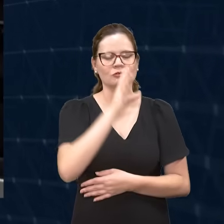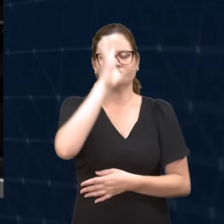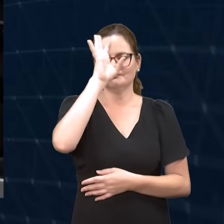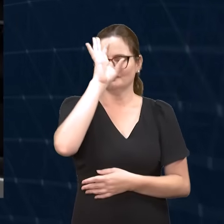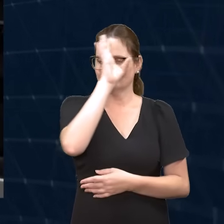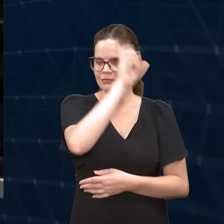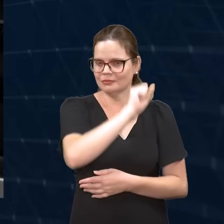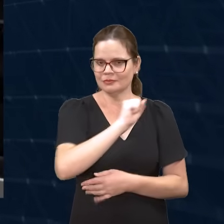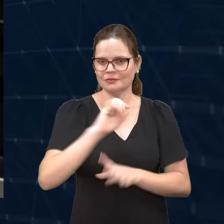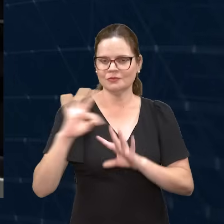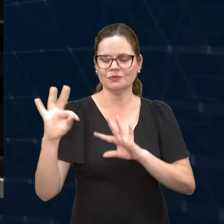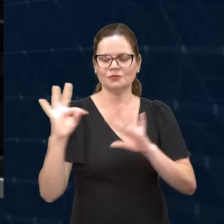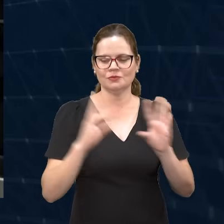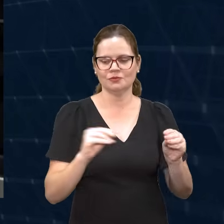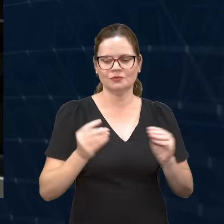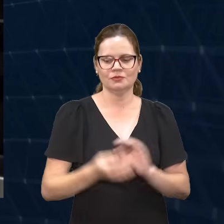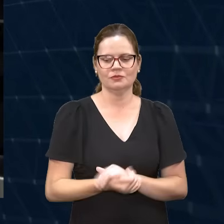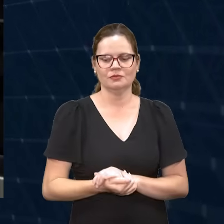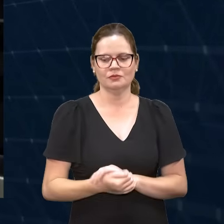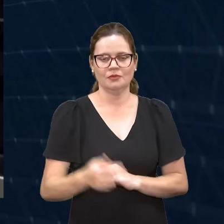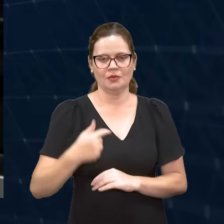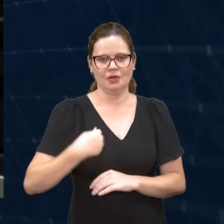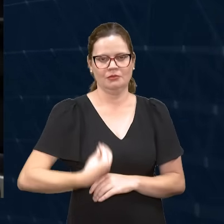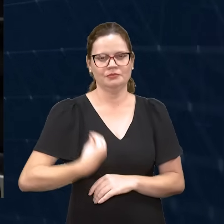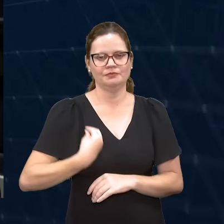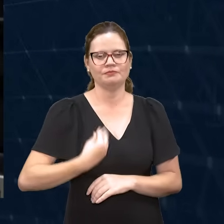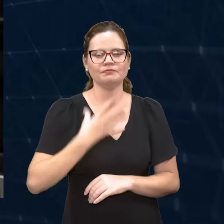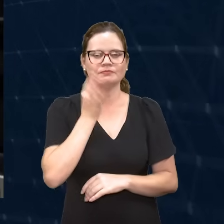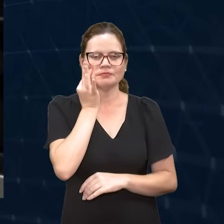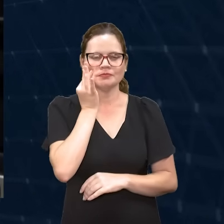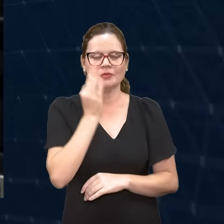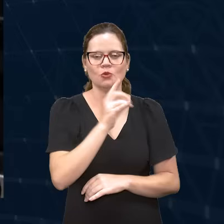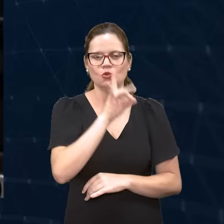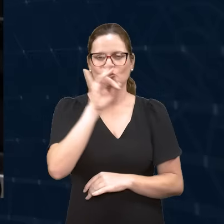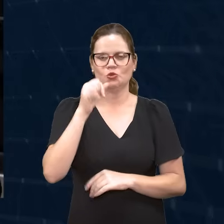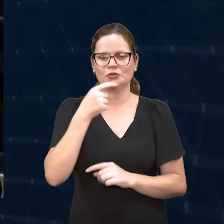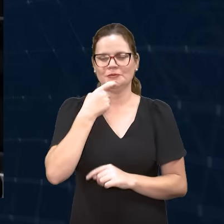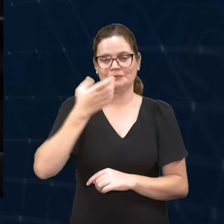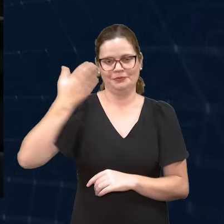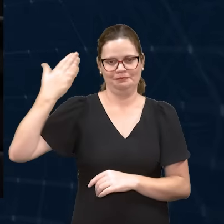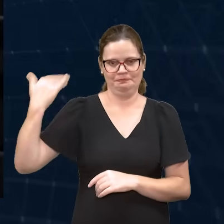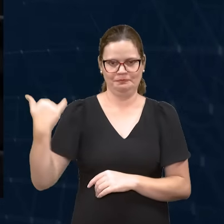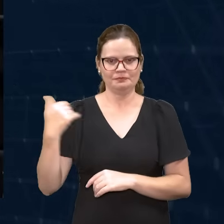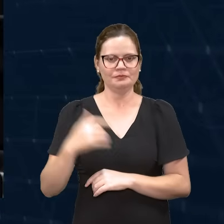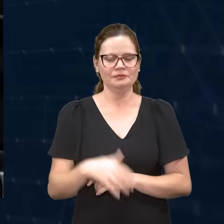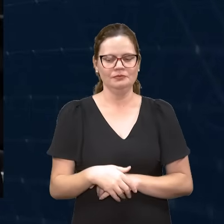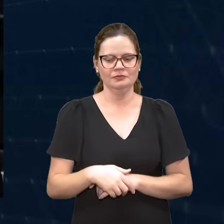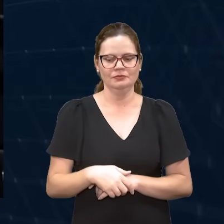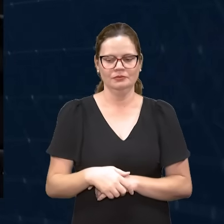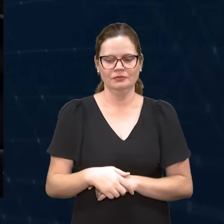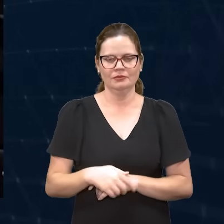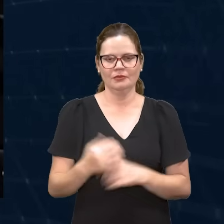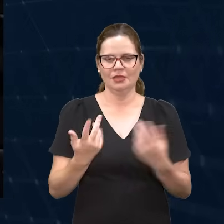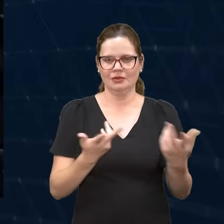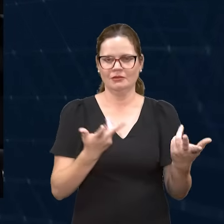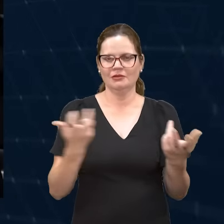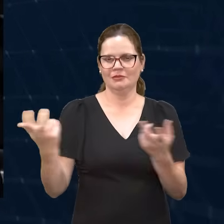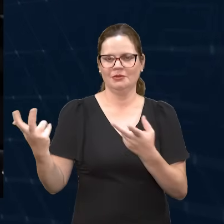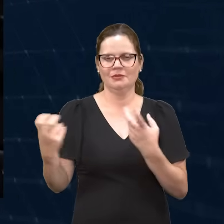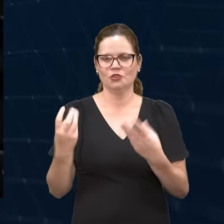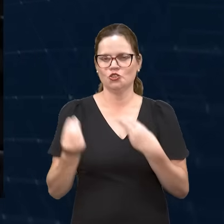ou retrocederemos. Estive com ele nos últimos dias e era inegável